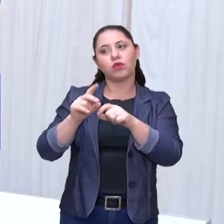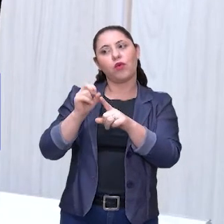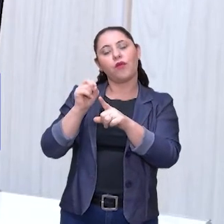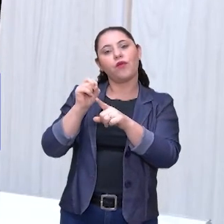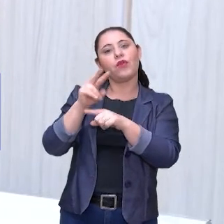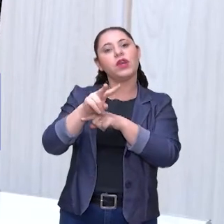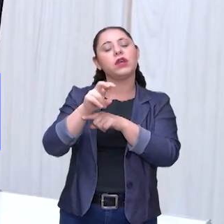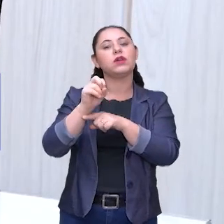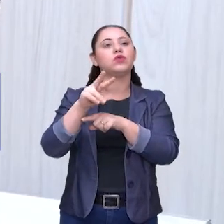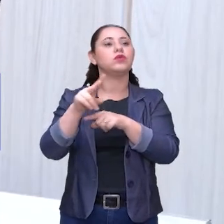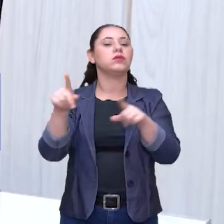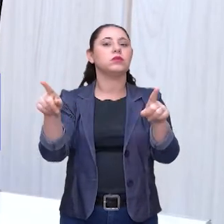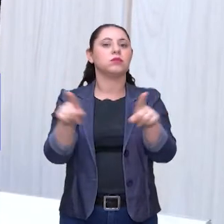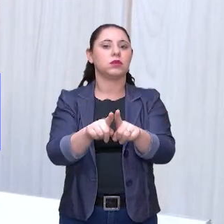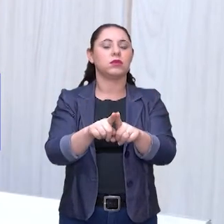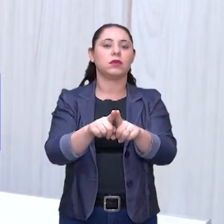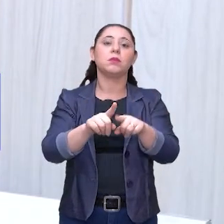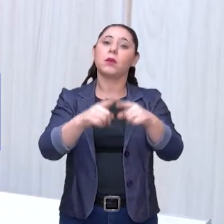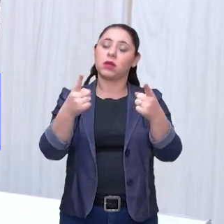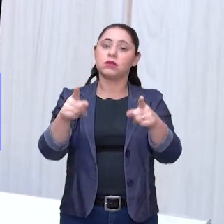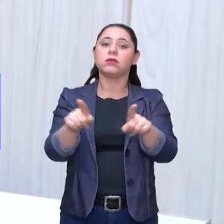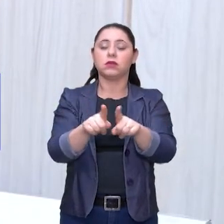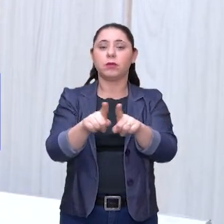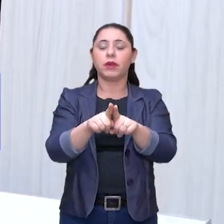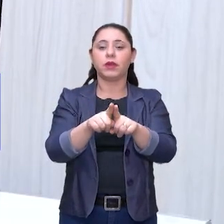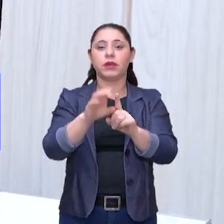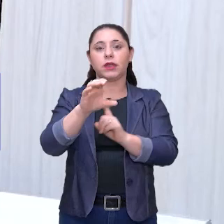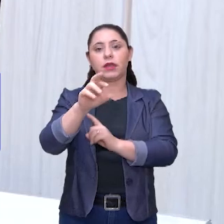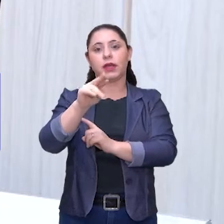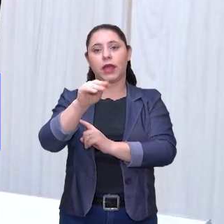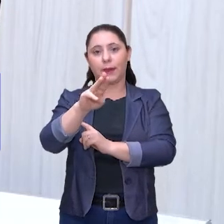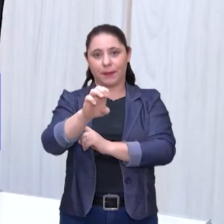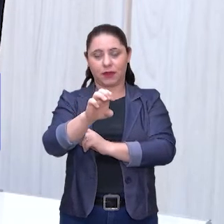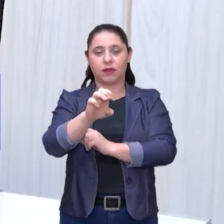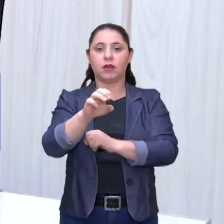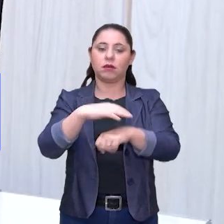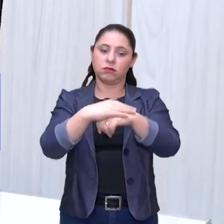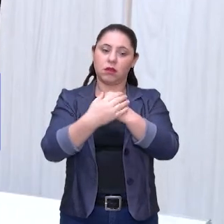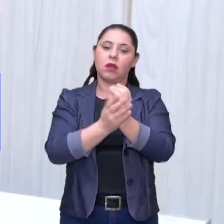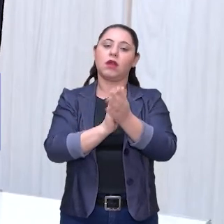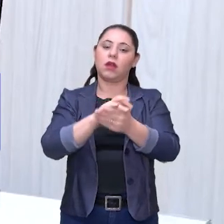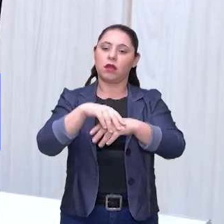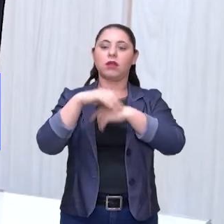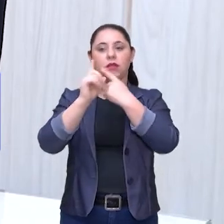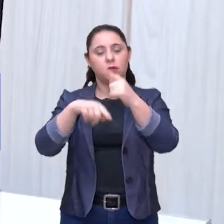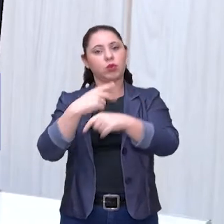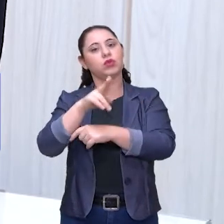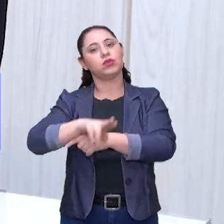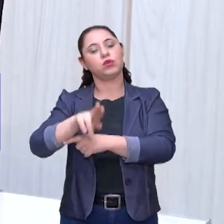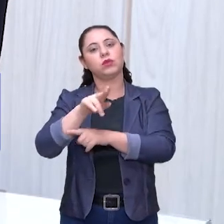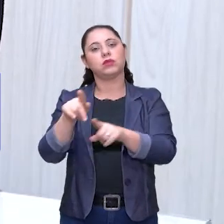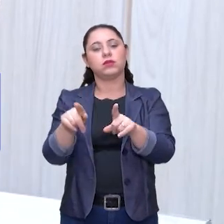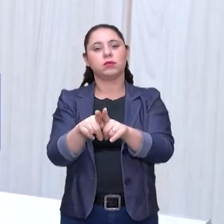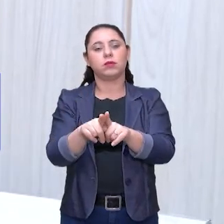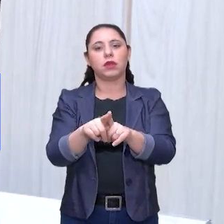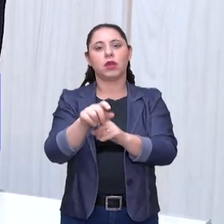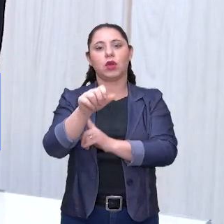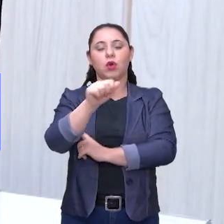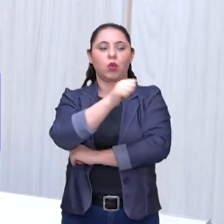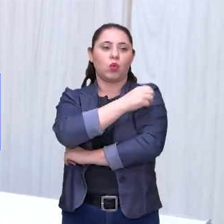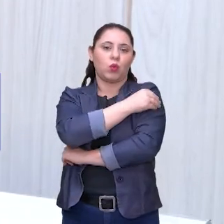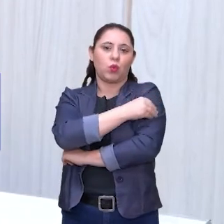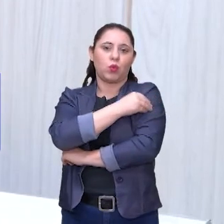coronavírus, por exemplo, ou outros vírus, e você está hidratando a mão, né? E logo em seguida, às vezes, passa um hidratante. Ou